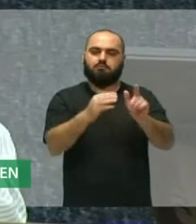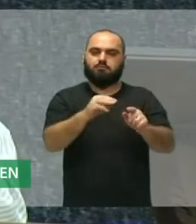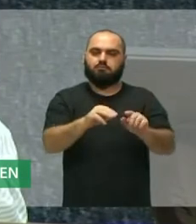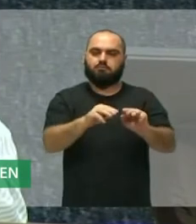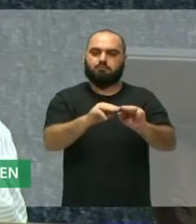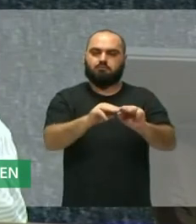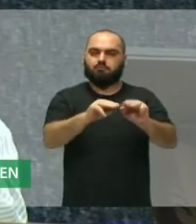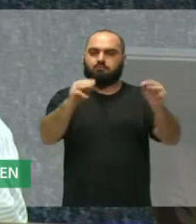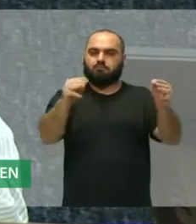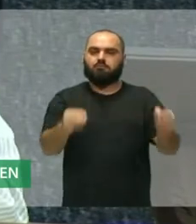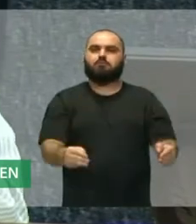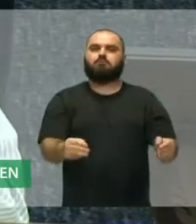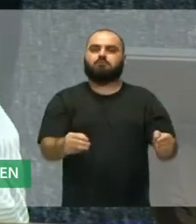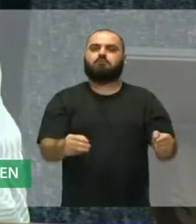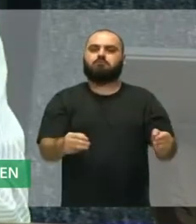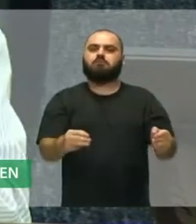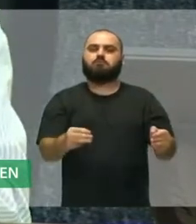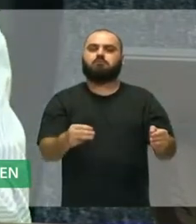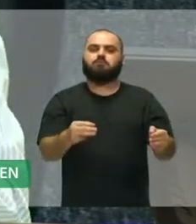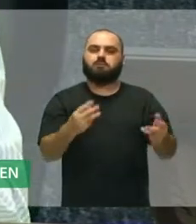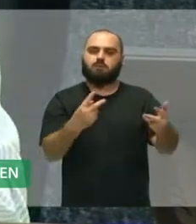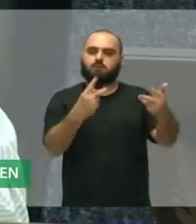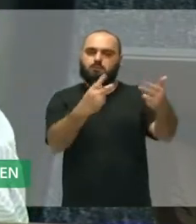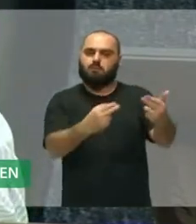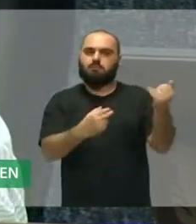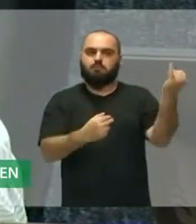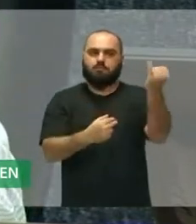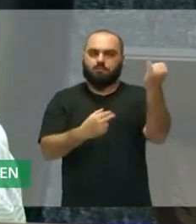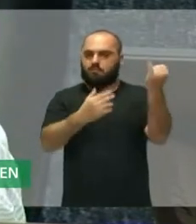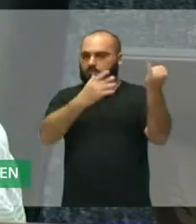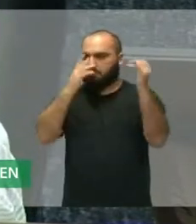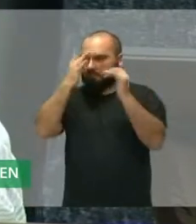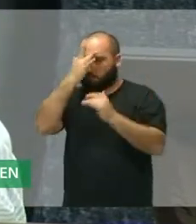igual importância e a todos os presentes.